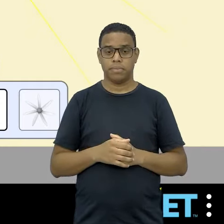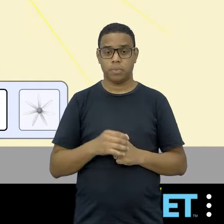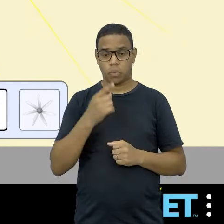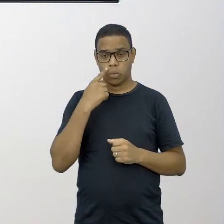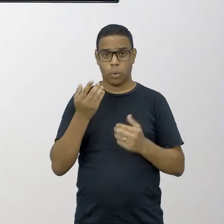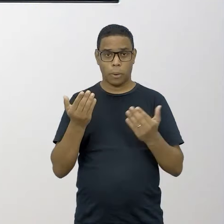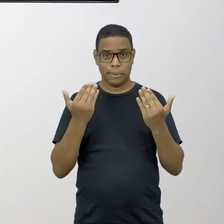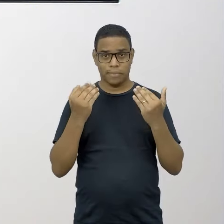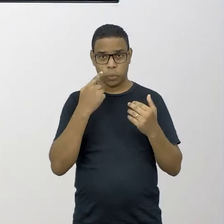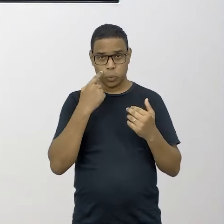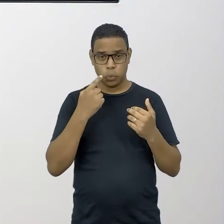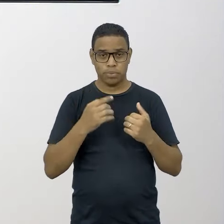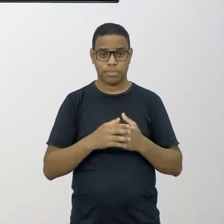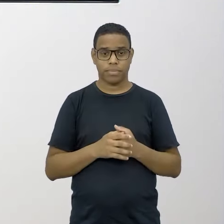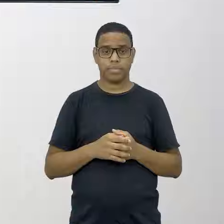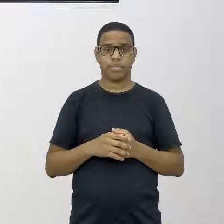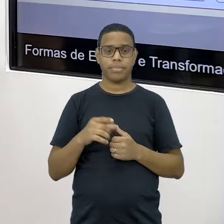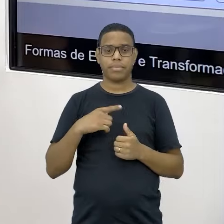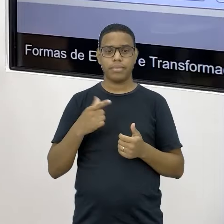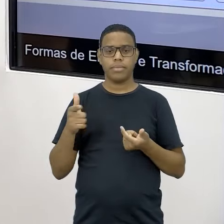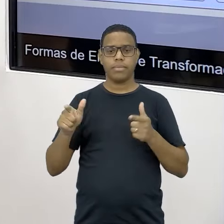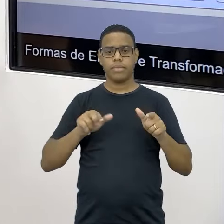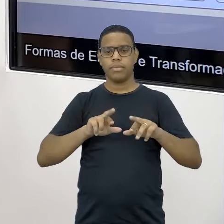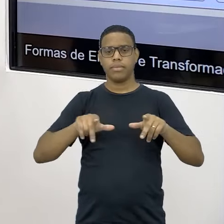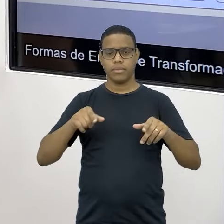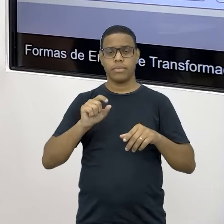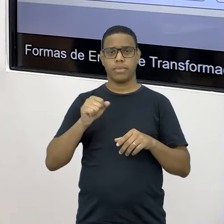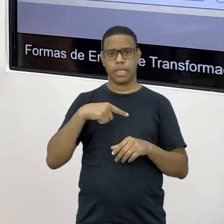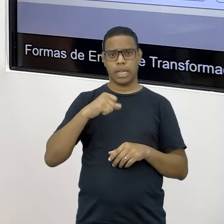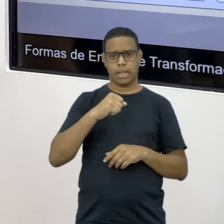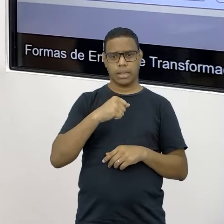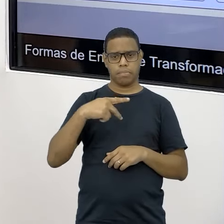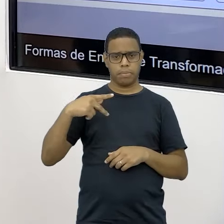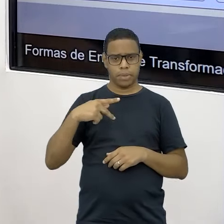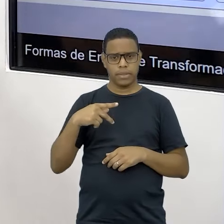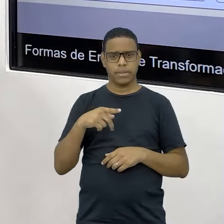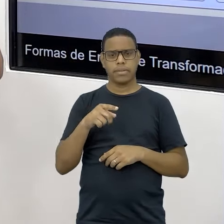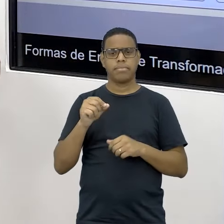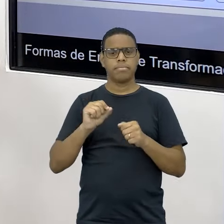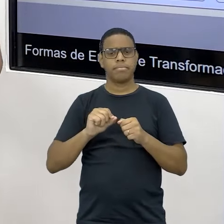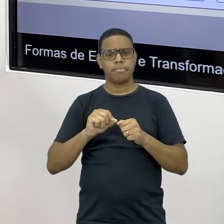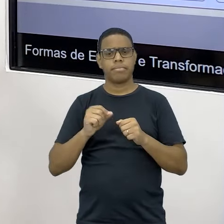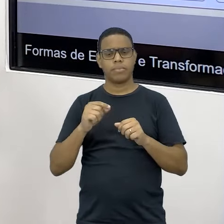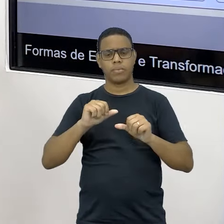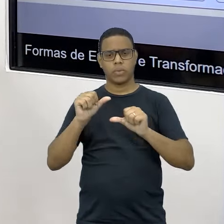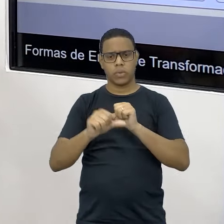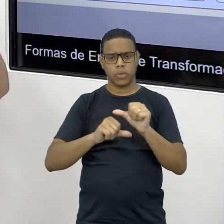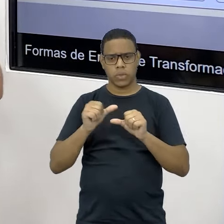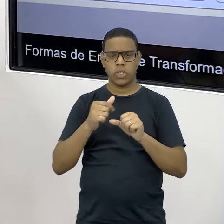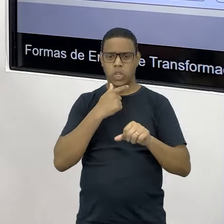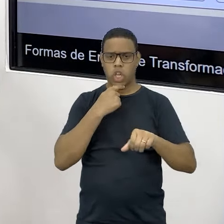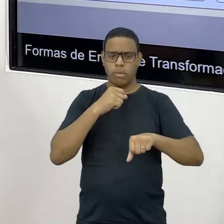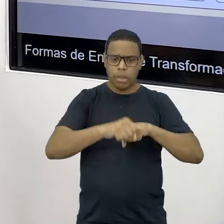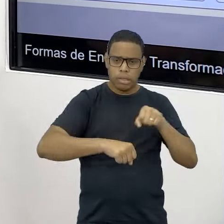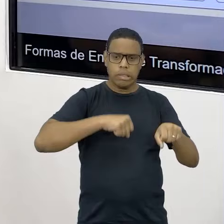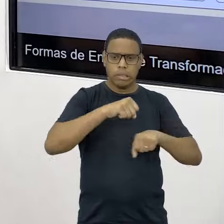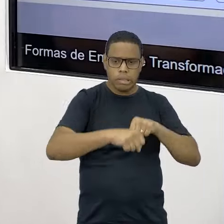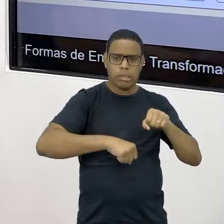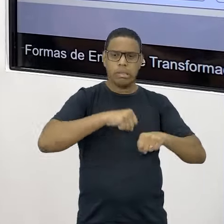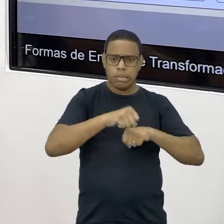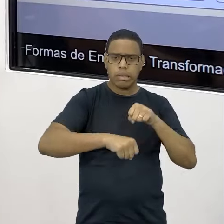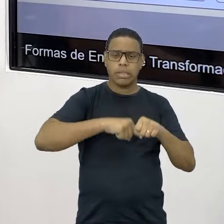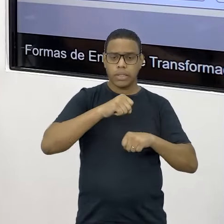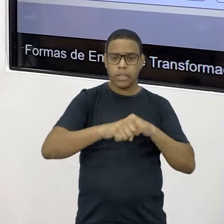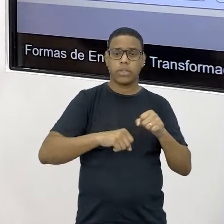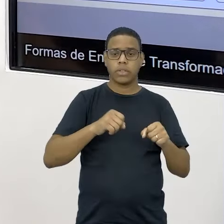mim um minutinho. Ó. Aqui você tem várias opções quando você estiver no aplicativo. Né? E aí o que você pode fazer? Trocar. Tá o rapaz ali gerando uma energia com a bicicleta